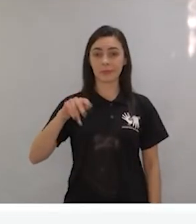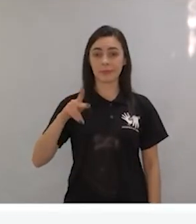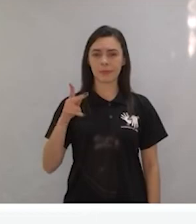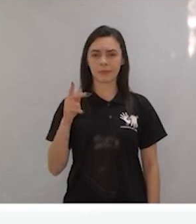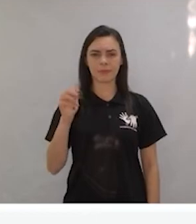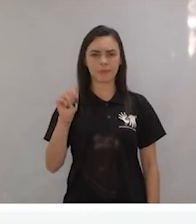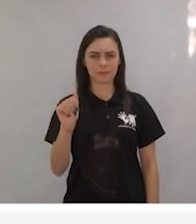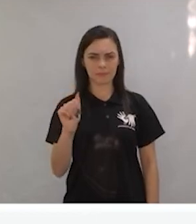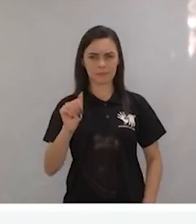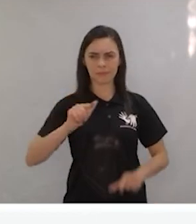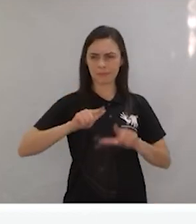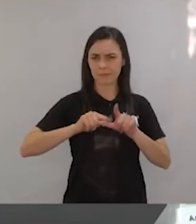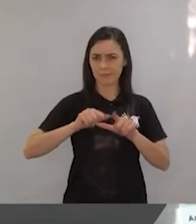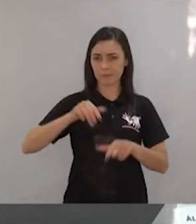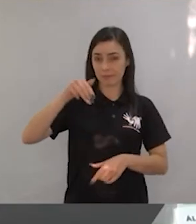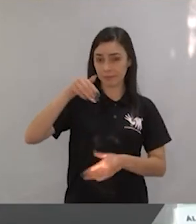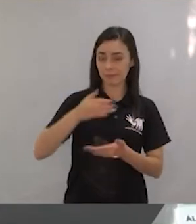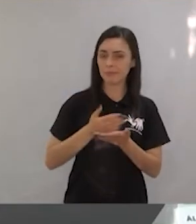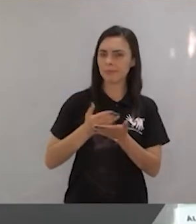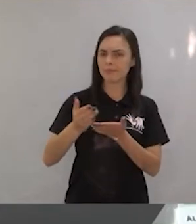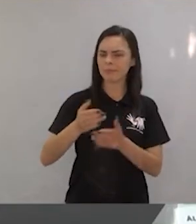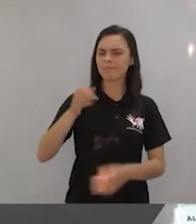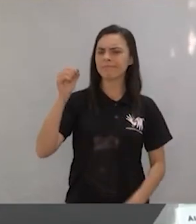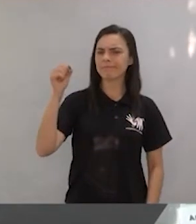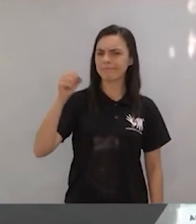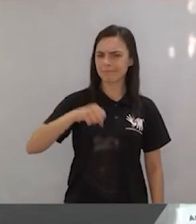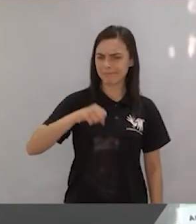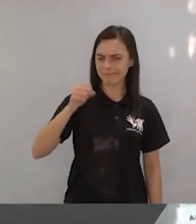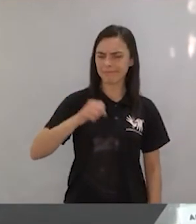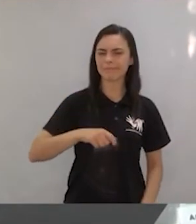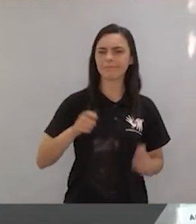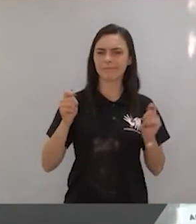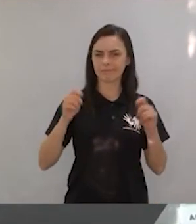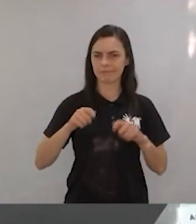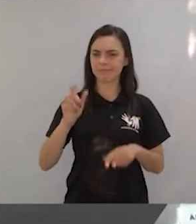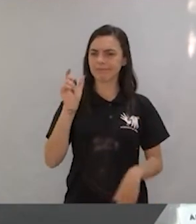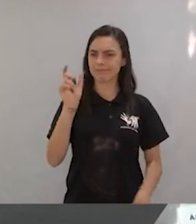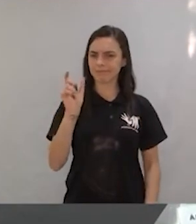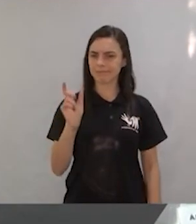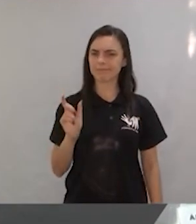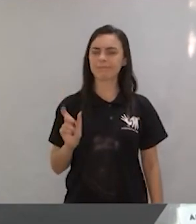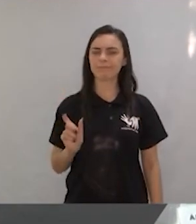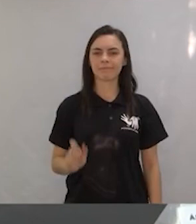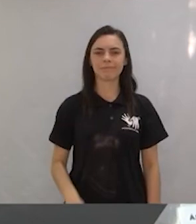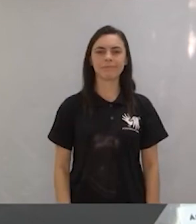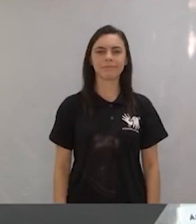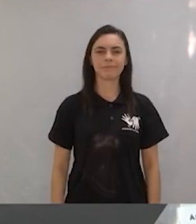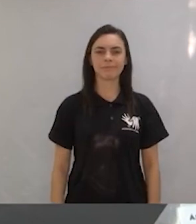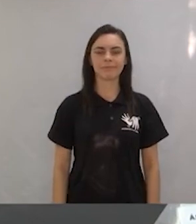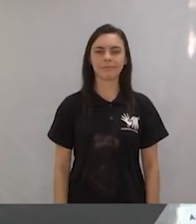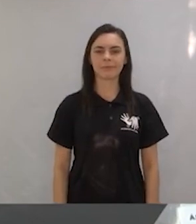Marinha. Marinha também começa com a letra M. Então, vai entrar lá para nossa lista.